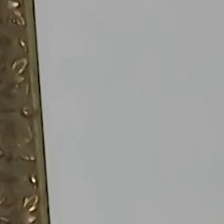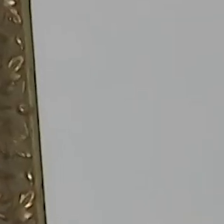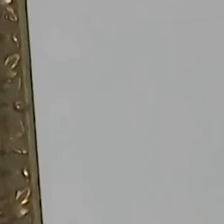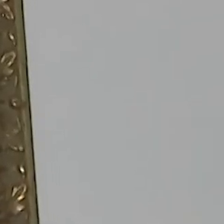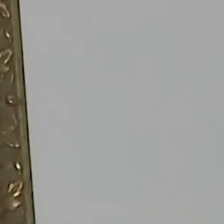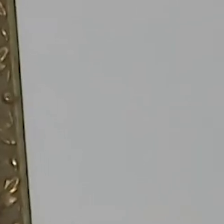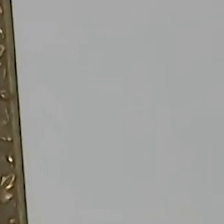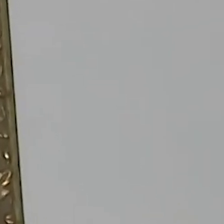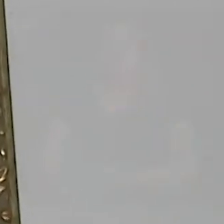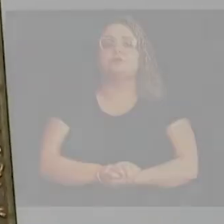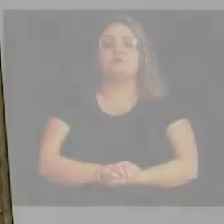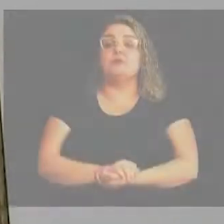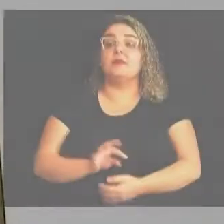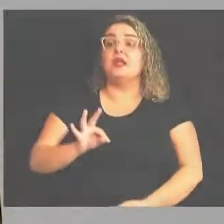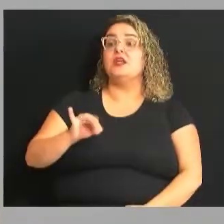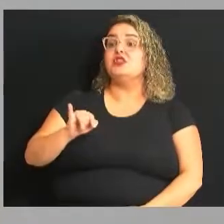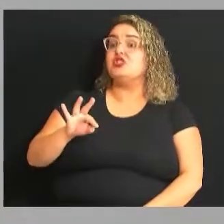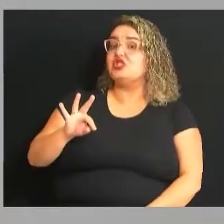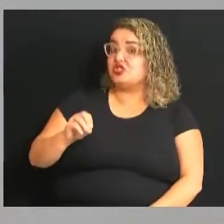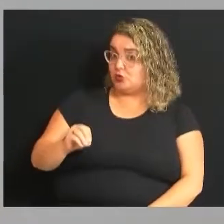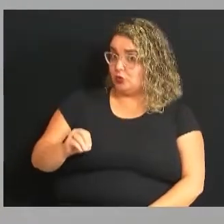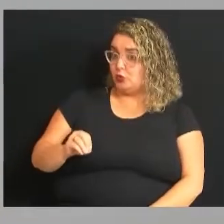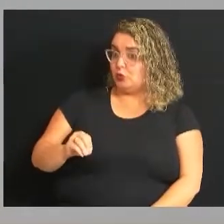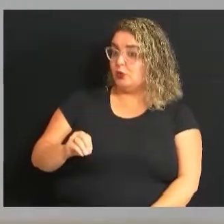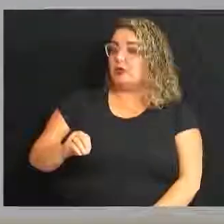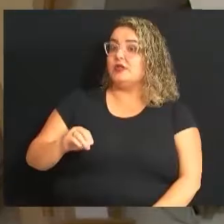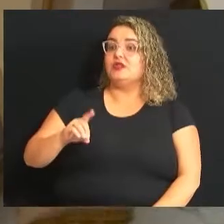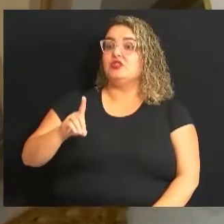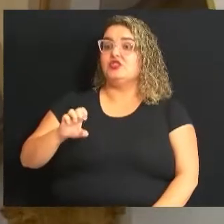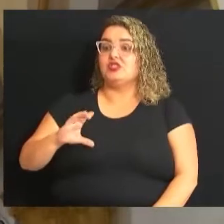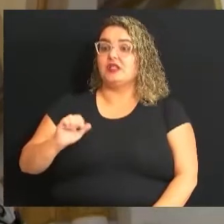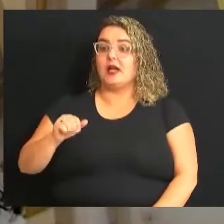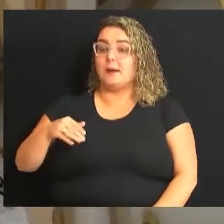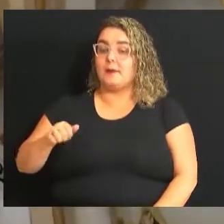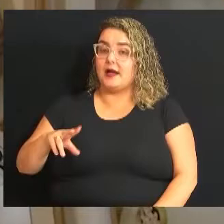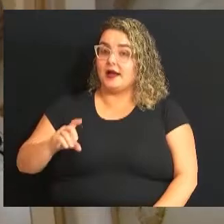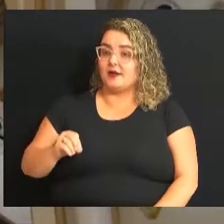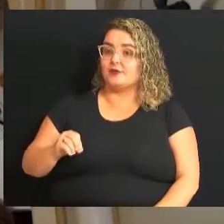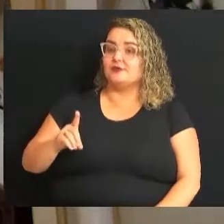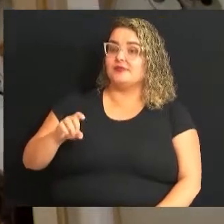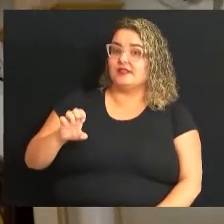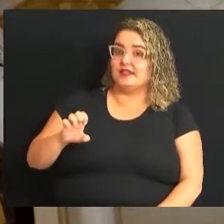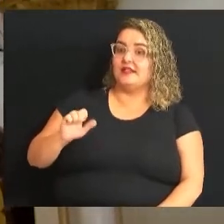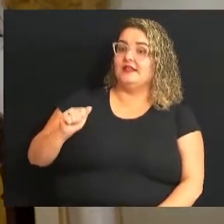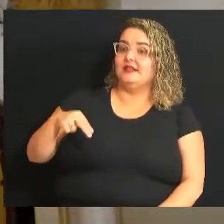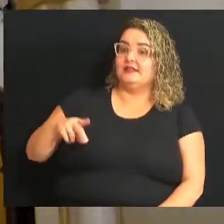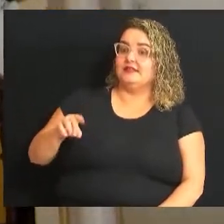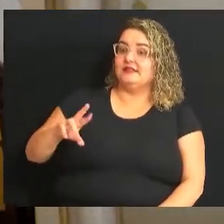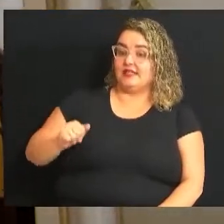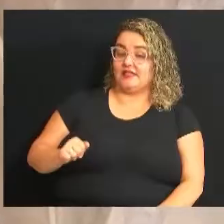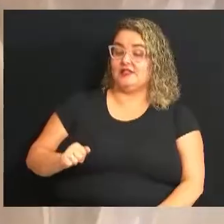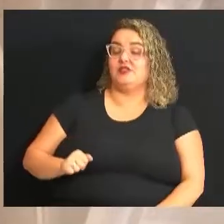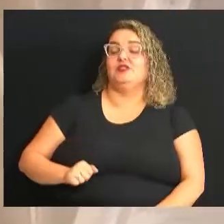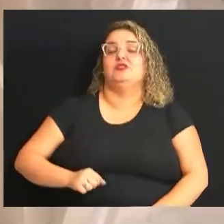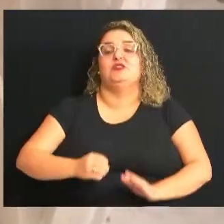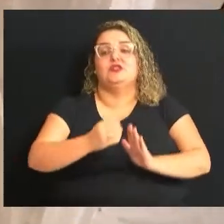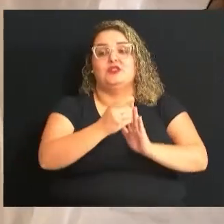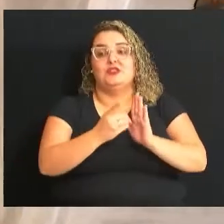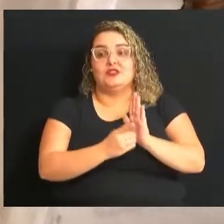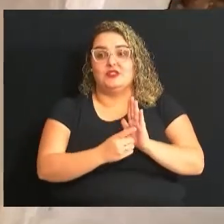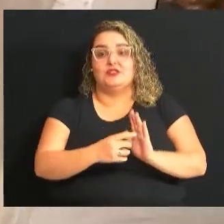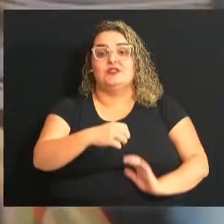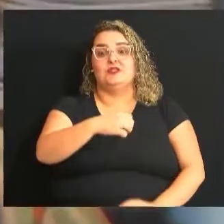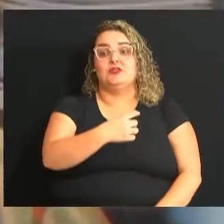Tito de Camargo Andrade viveu no século XIX. Escravo liberto, era curandeiro e devoto de São